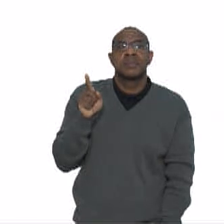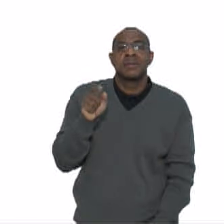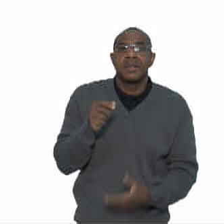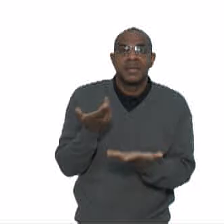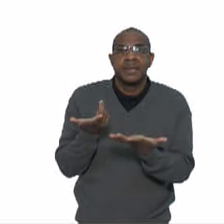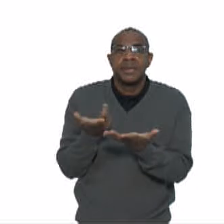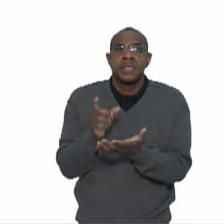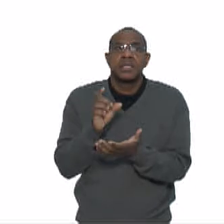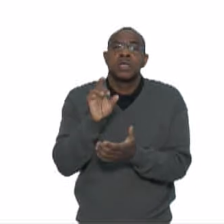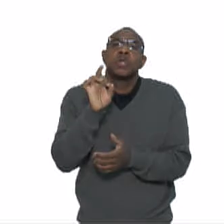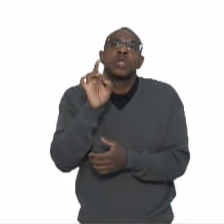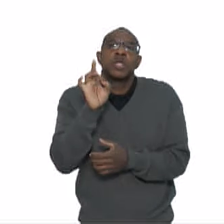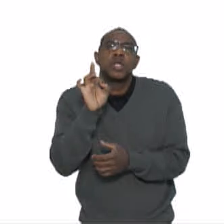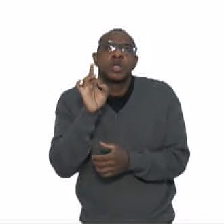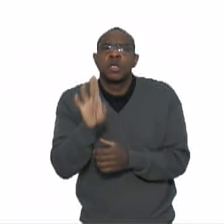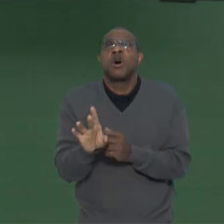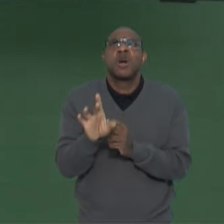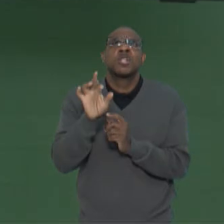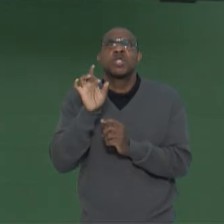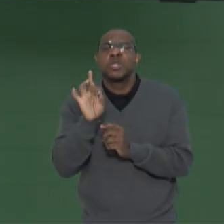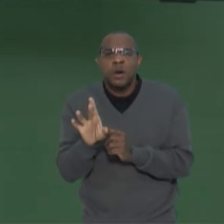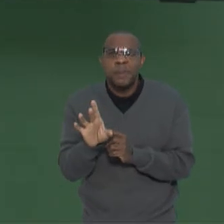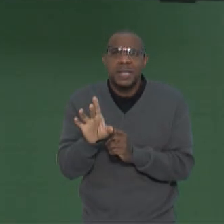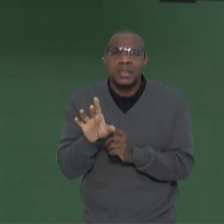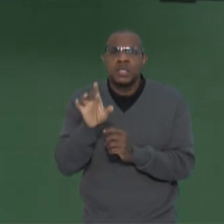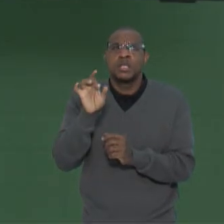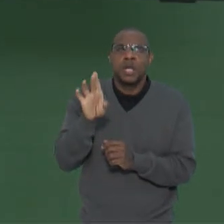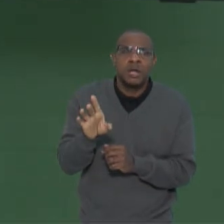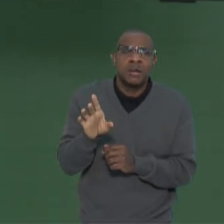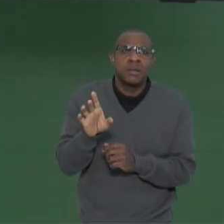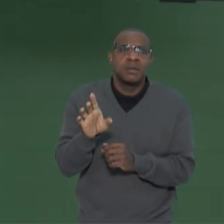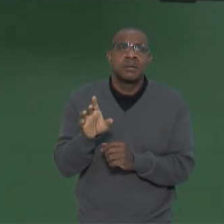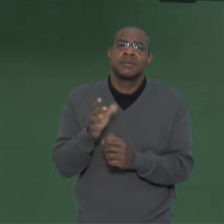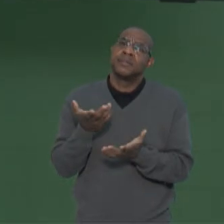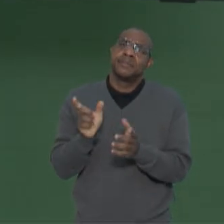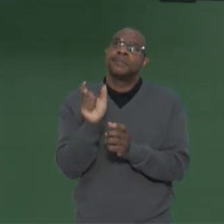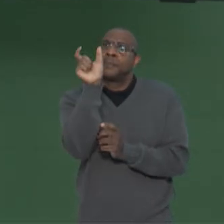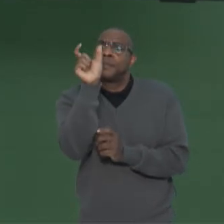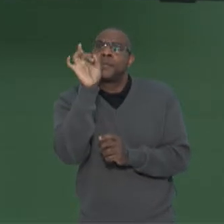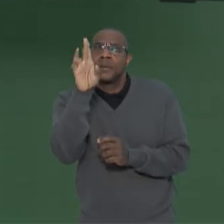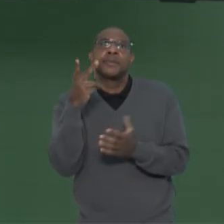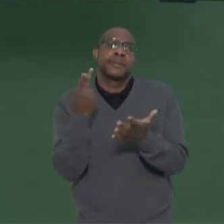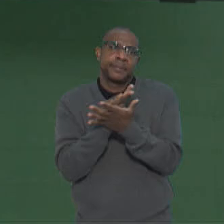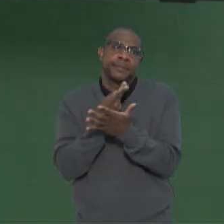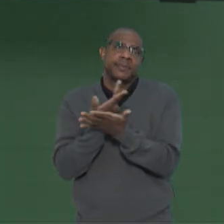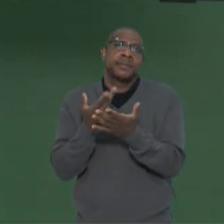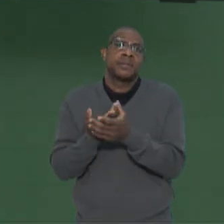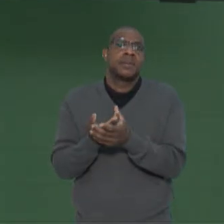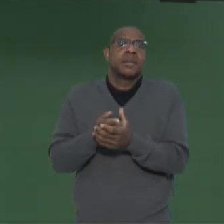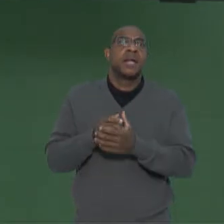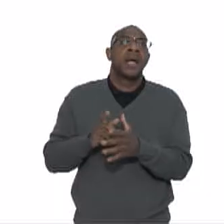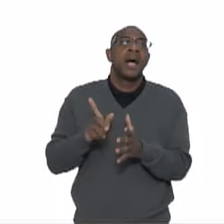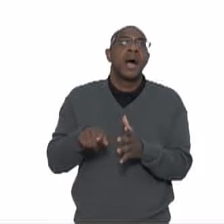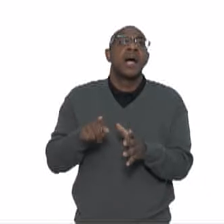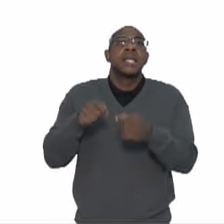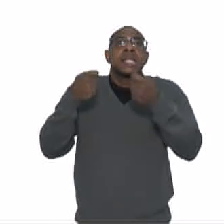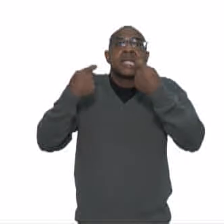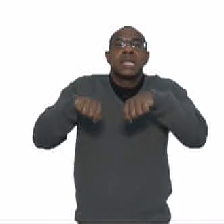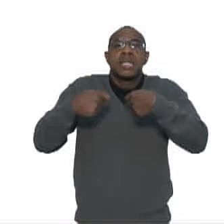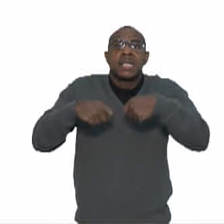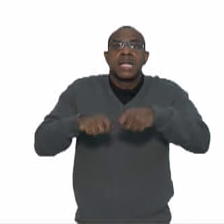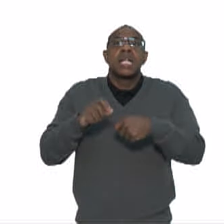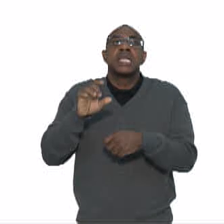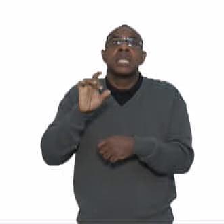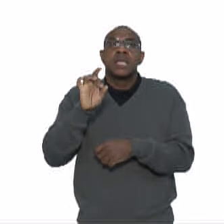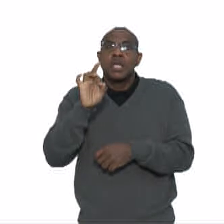tão somente. Não é tão somente isso, né? As opções que aparecem aqui. Quando fala se hace necessário não